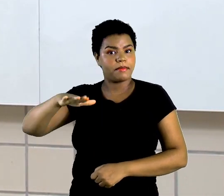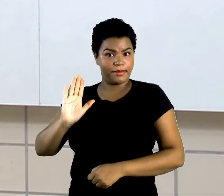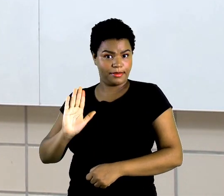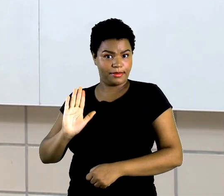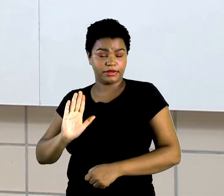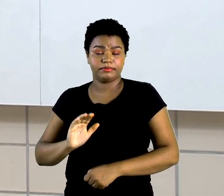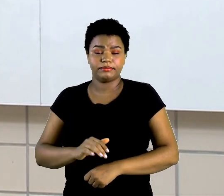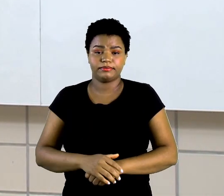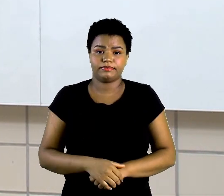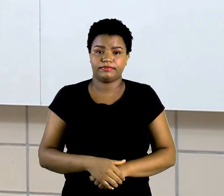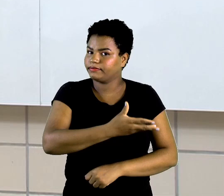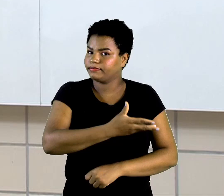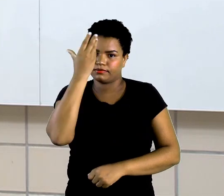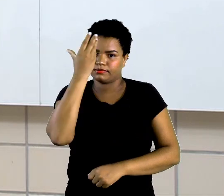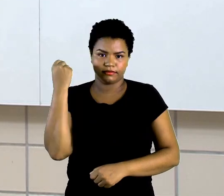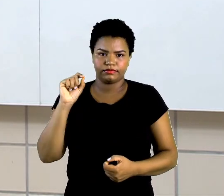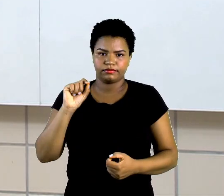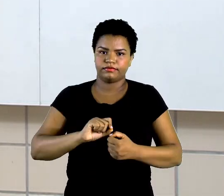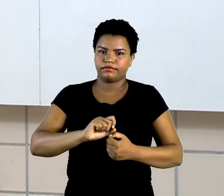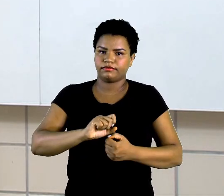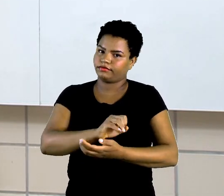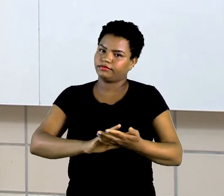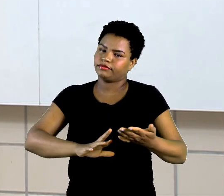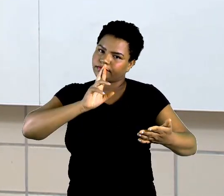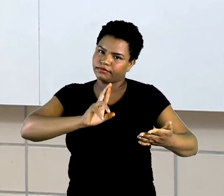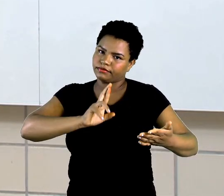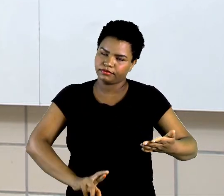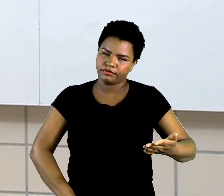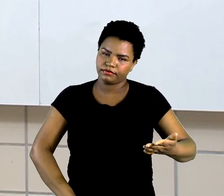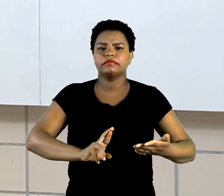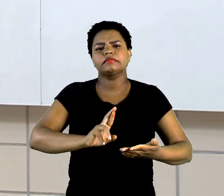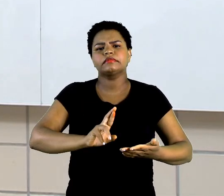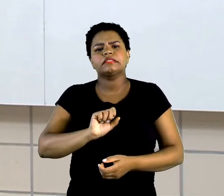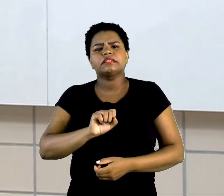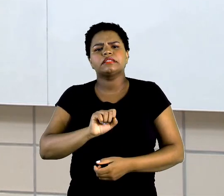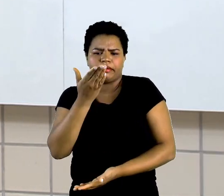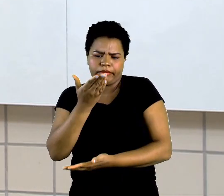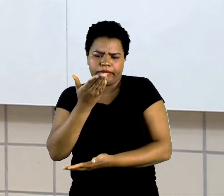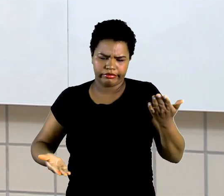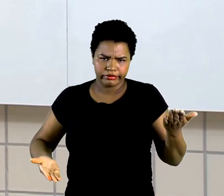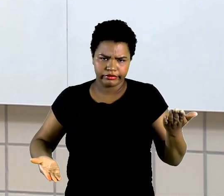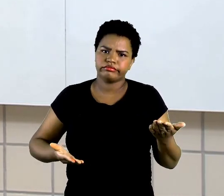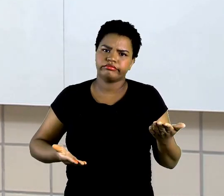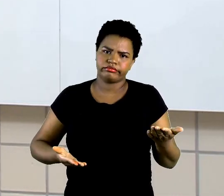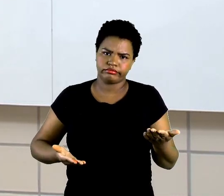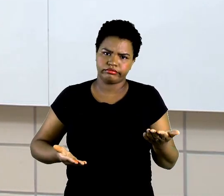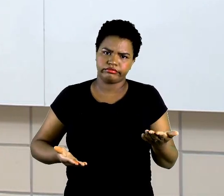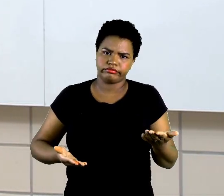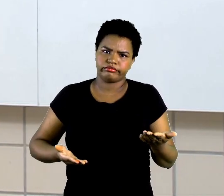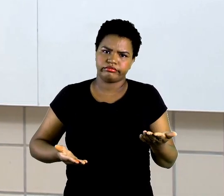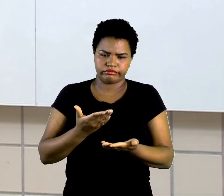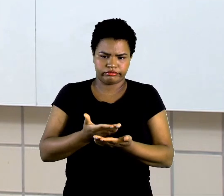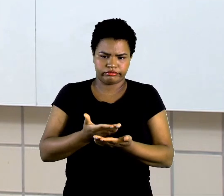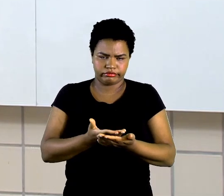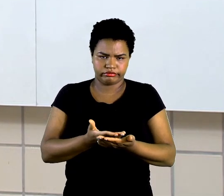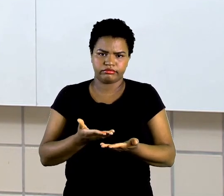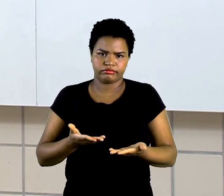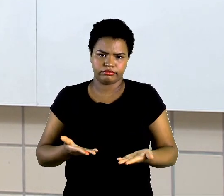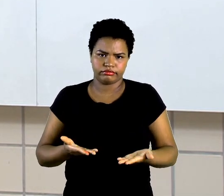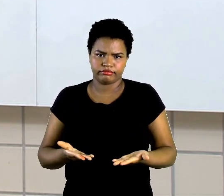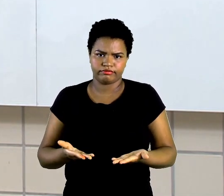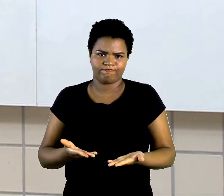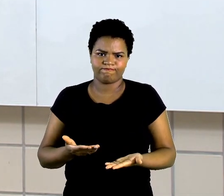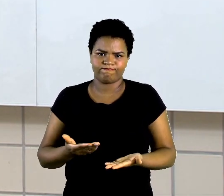Não esqueça de fazer as atividades. Se você perdeu, a aula, não